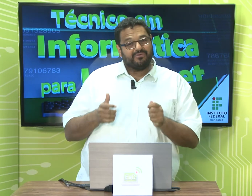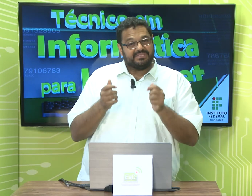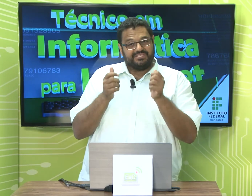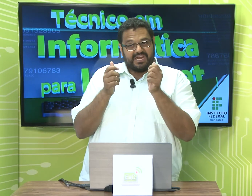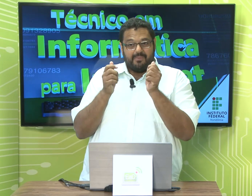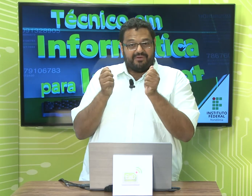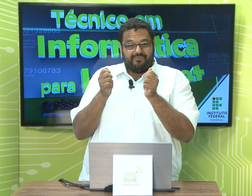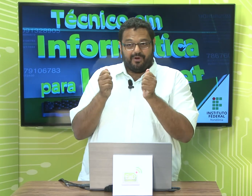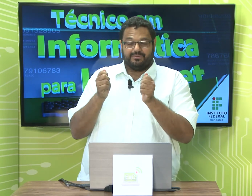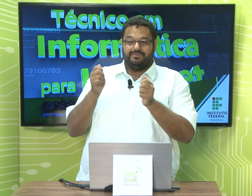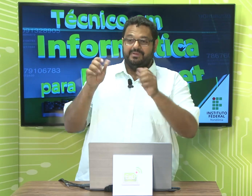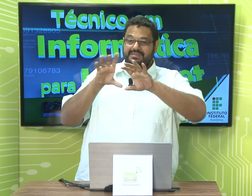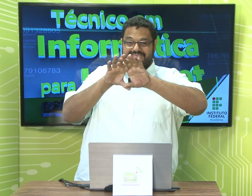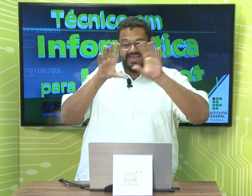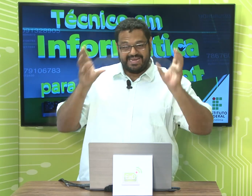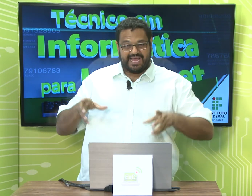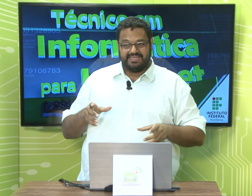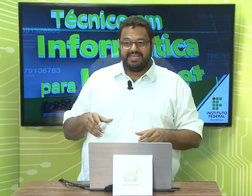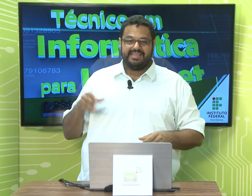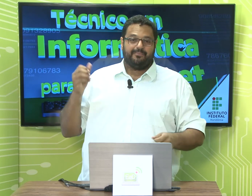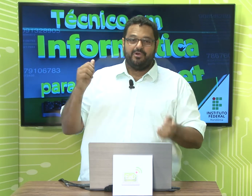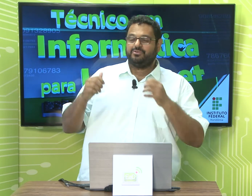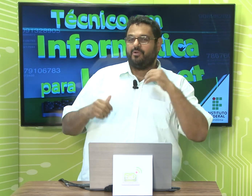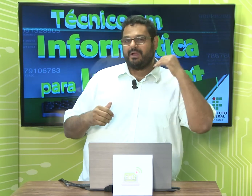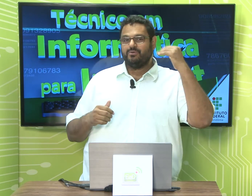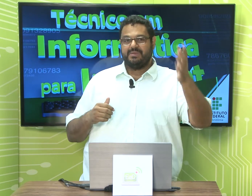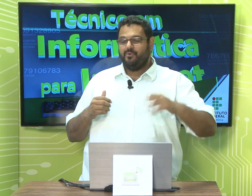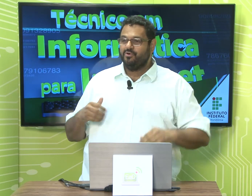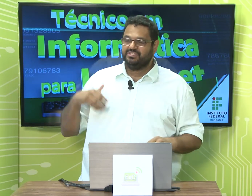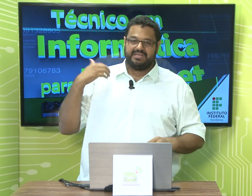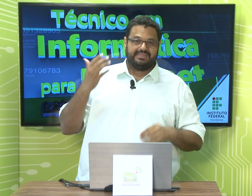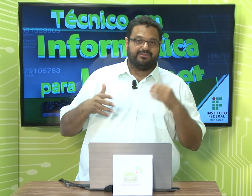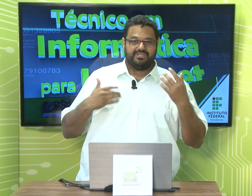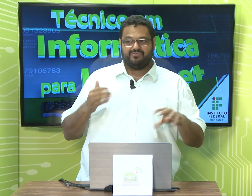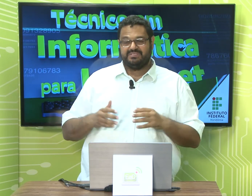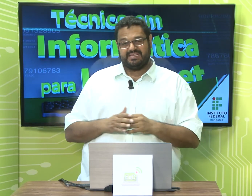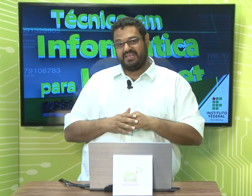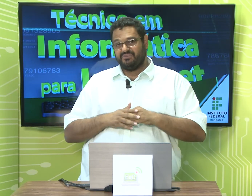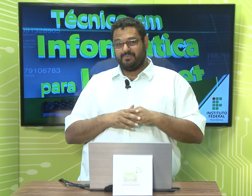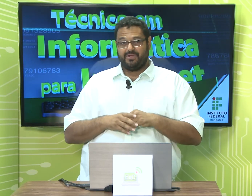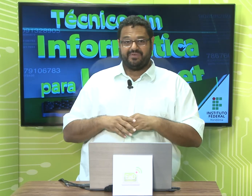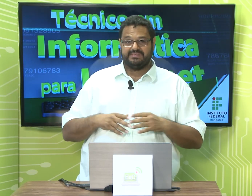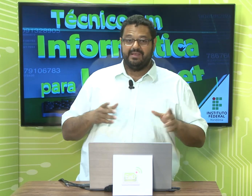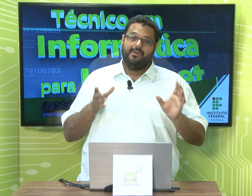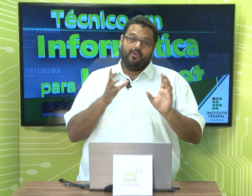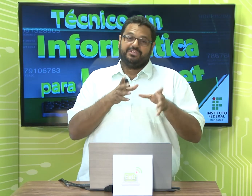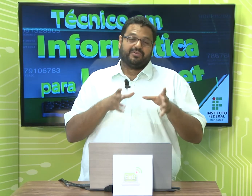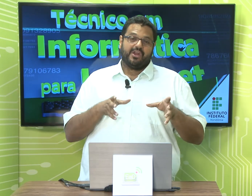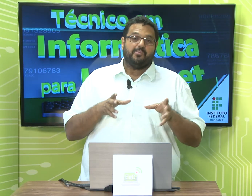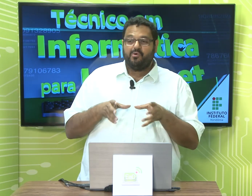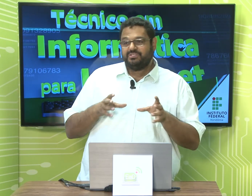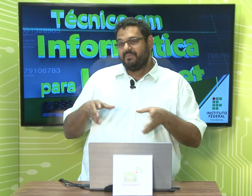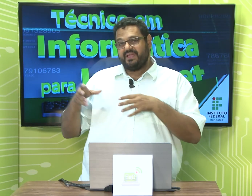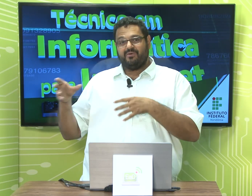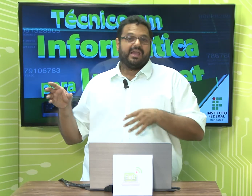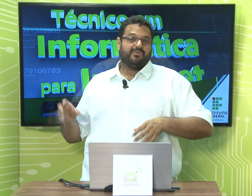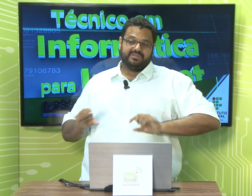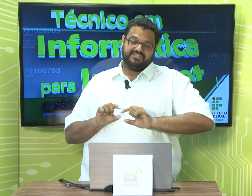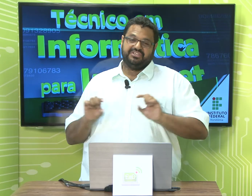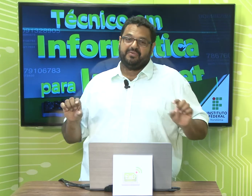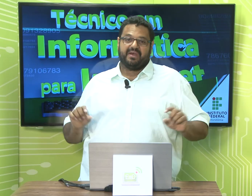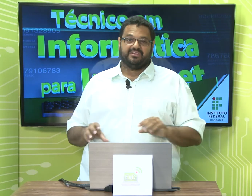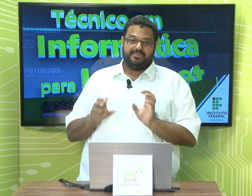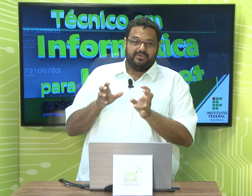é melhor você tirar uma foto sem nada e depois colocar os emojis, tratar do jeito que você quiser, você pode fazer. Hoje eu quero emoji, amanhã eu